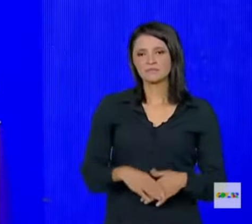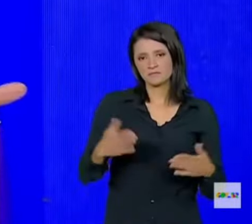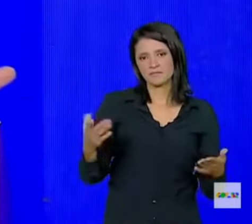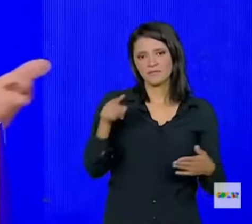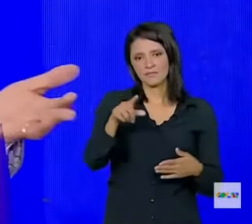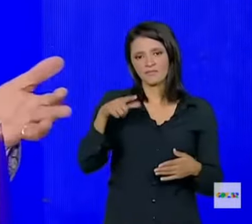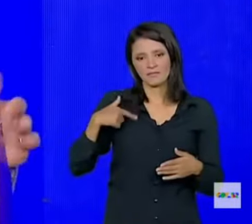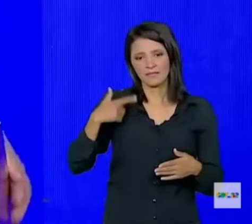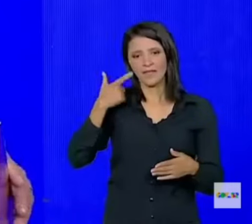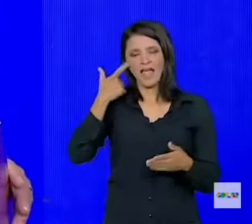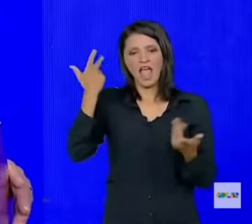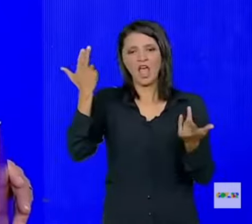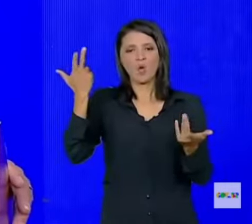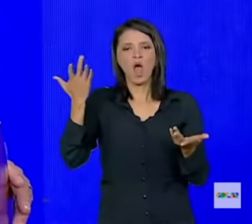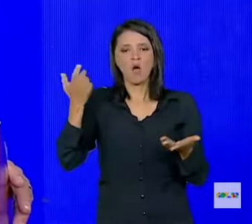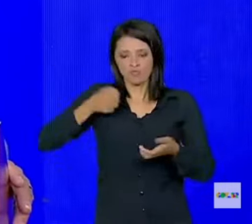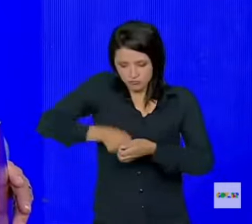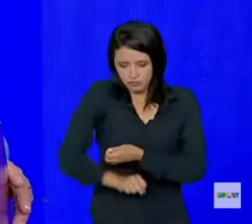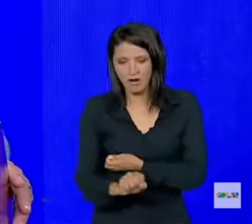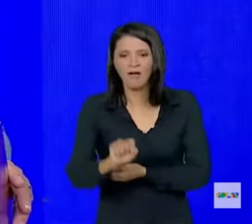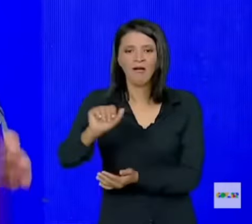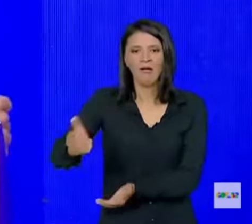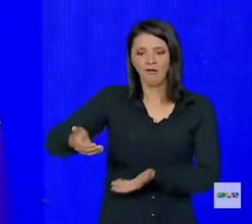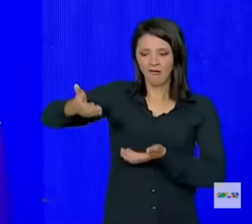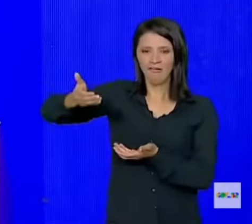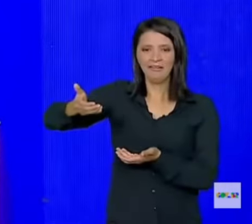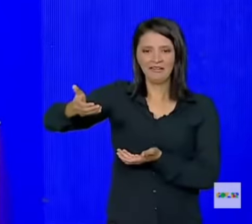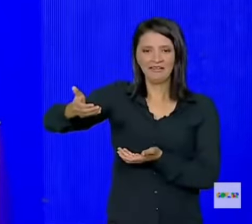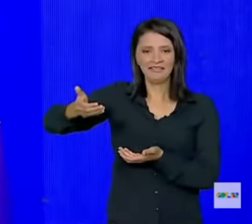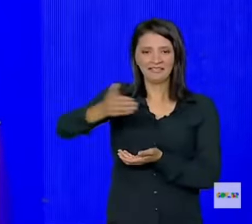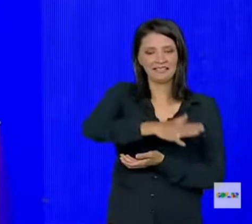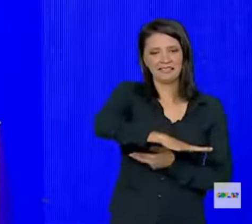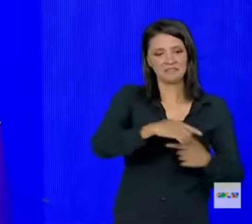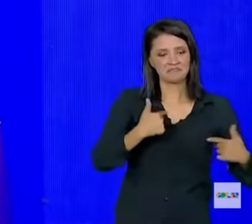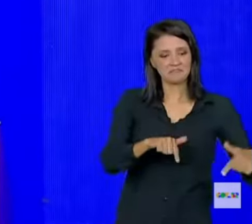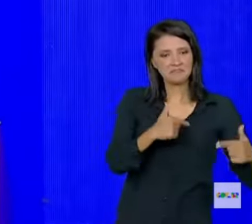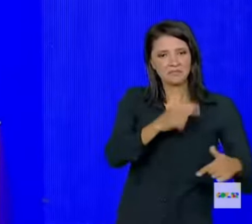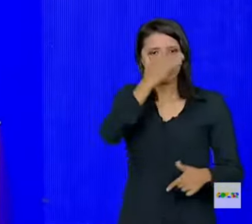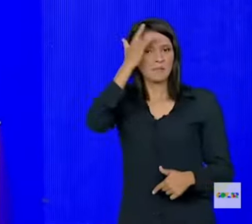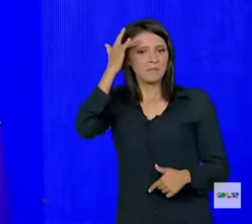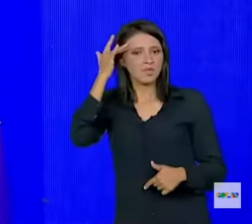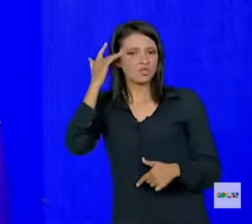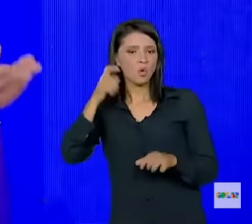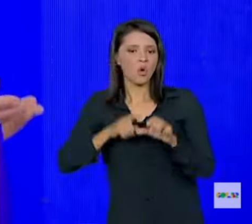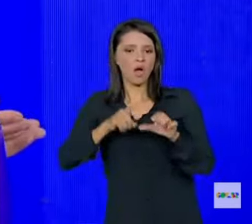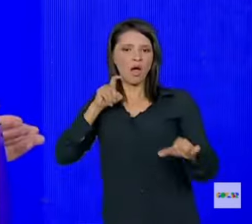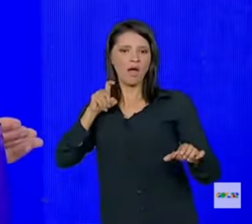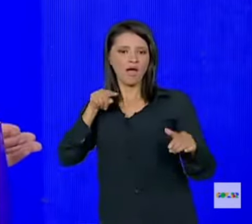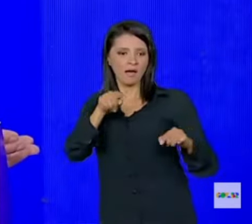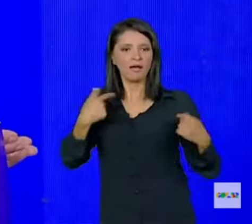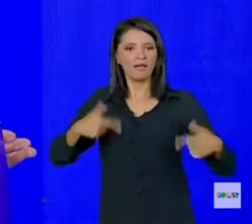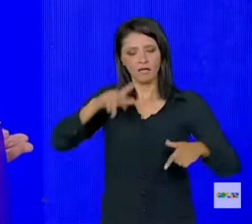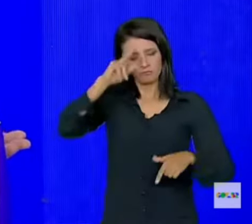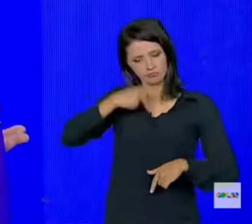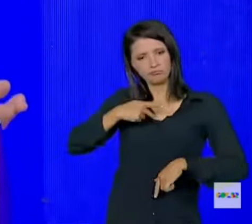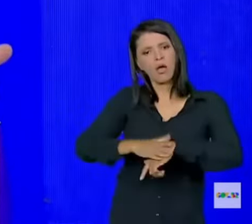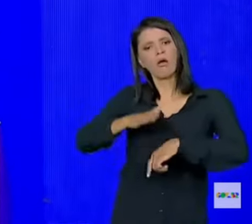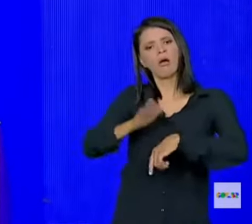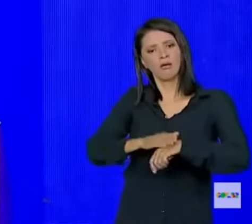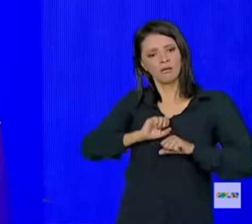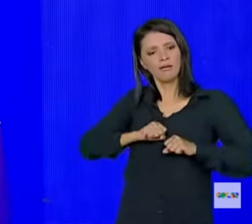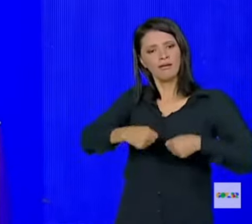foi parido uma criança nova no mundo do trabalho, em que as pessoas querem ter autonomia, vão ter autonomia,